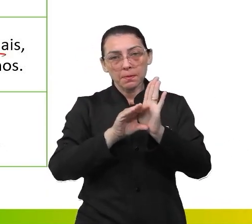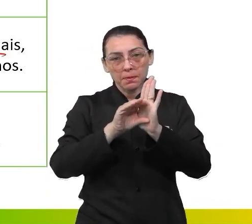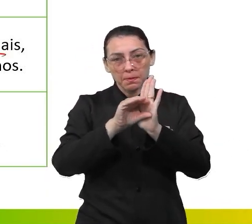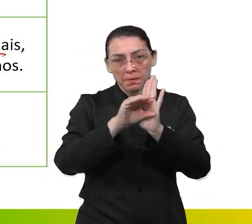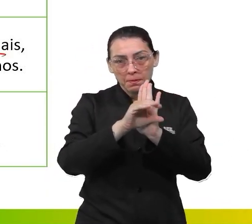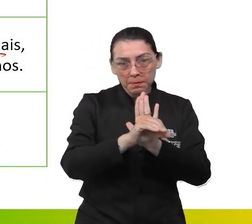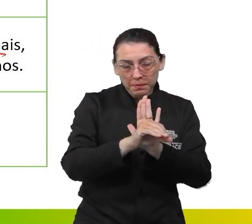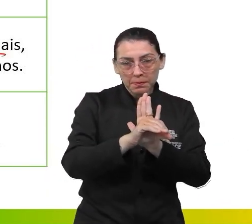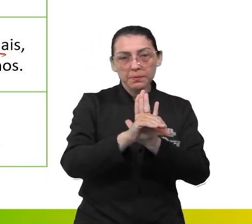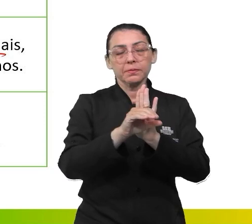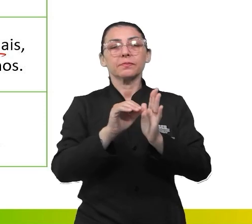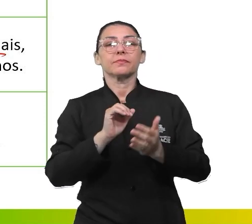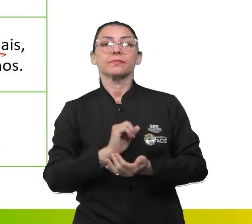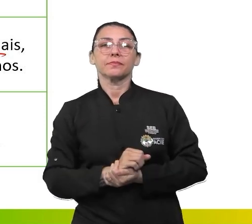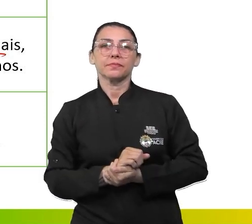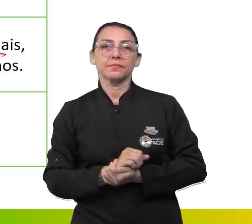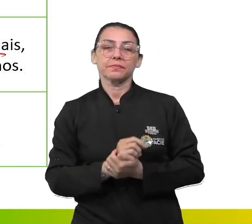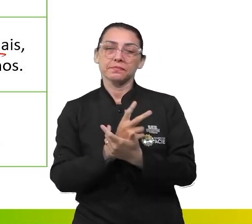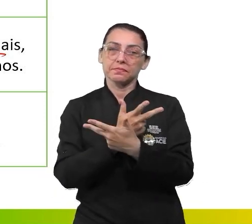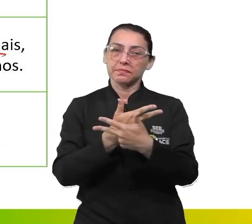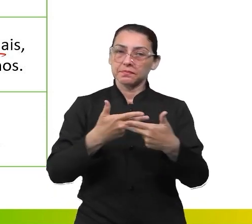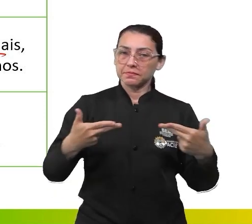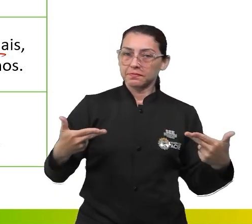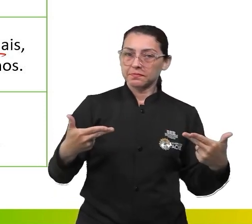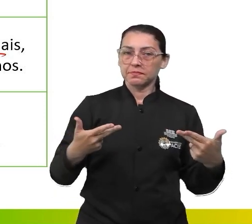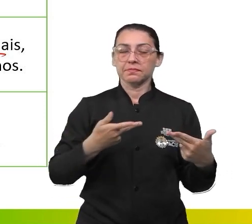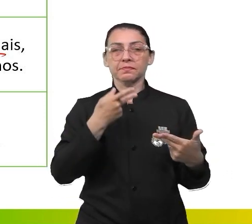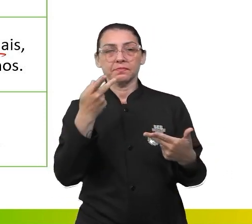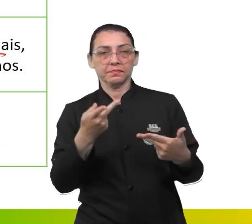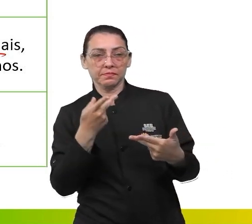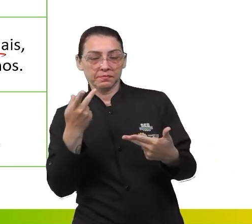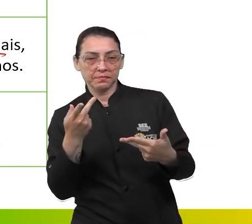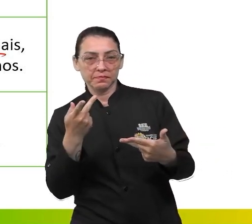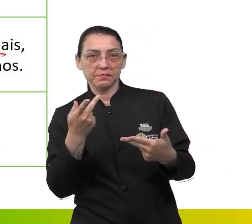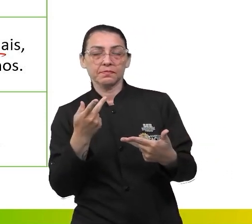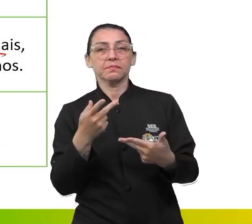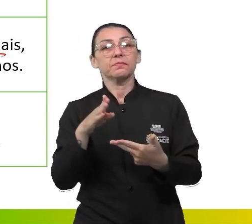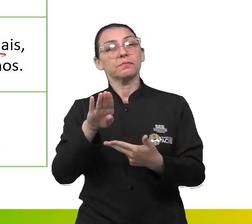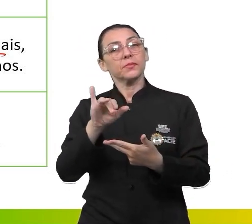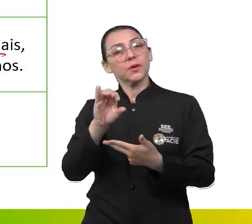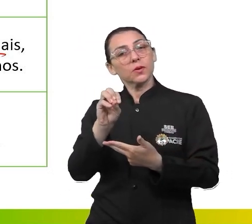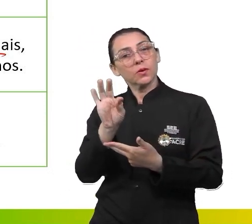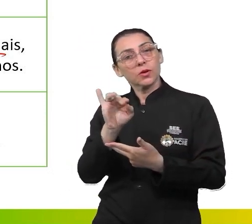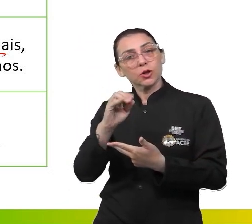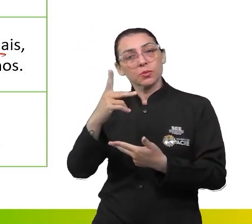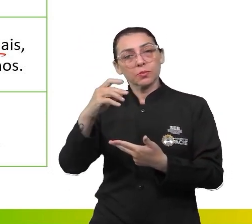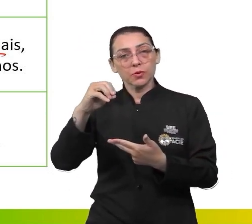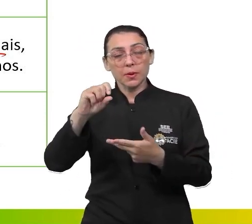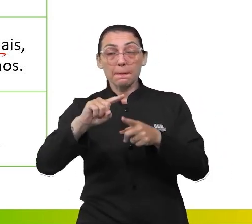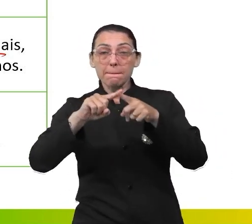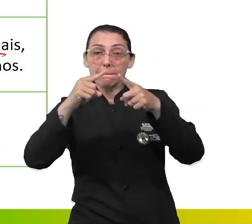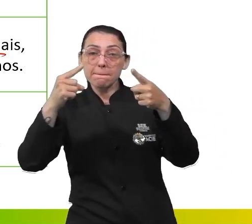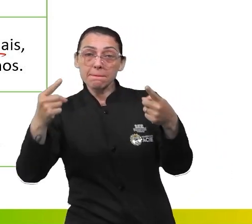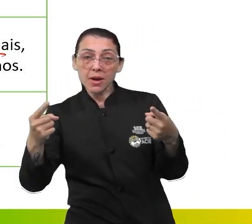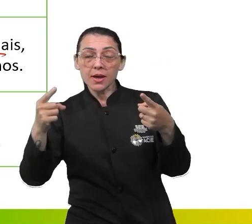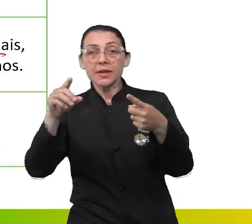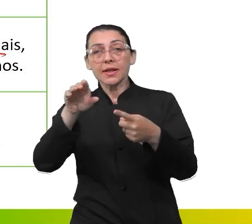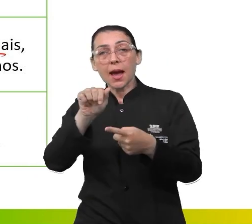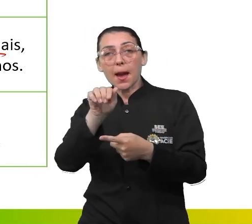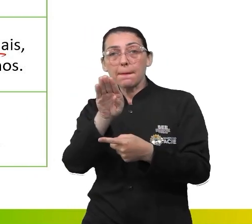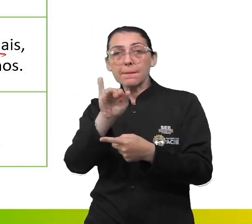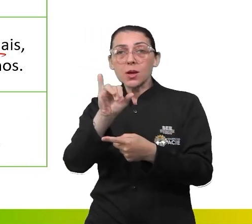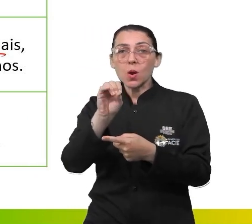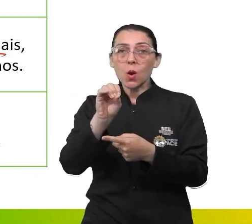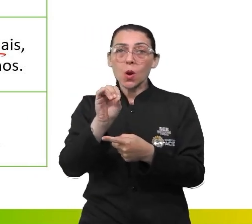dos micro-organismos, a gente está falando aí dos aspectos bióticos. Mas os aspectos